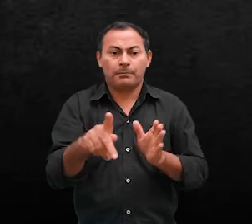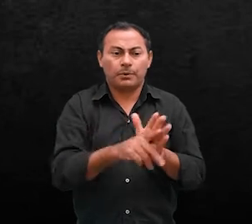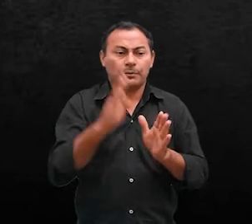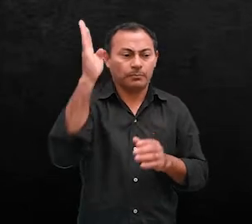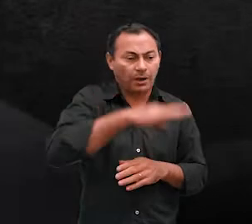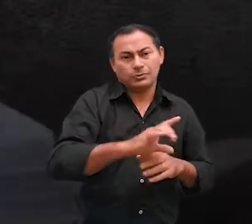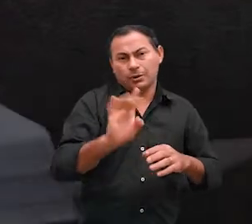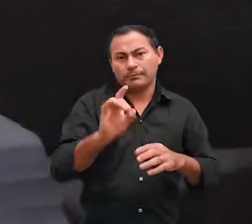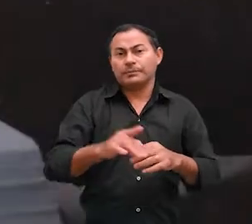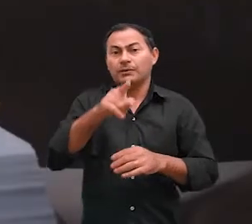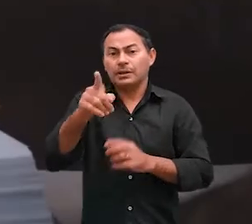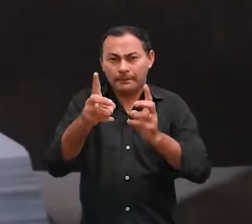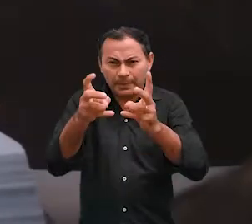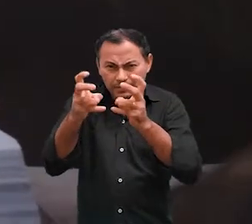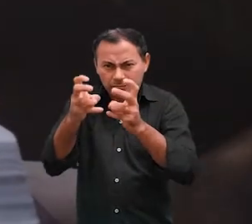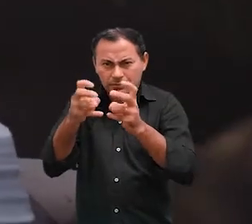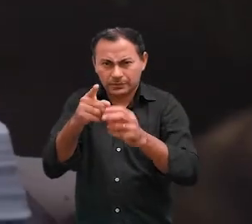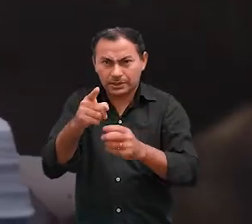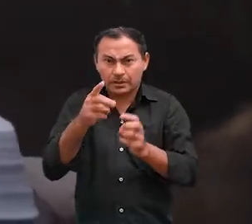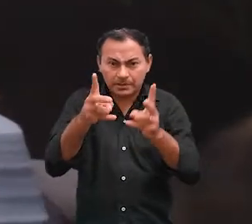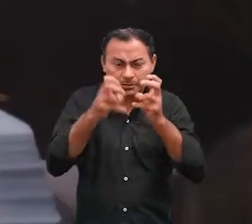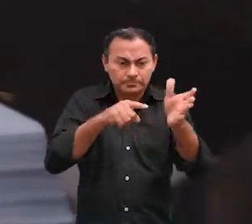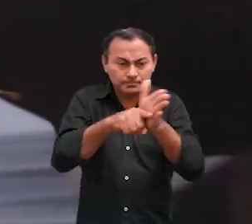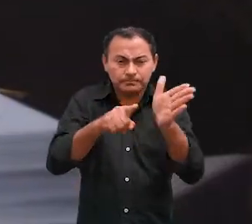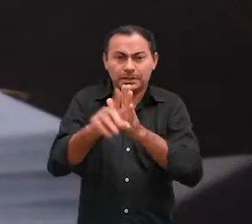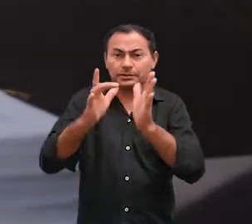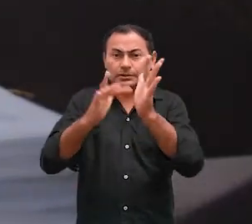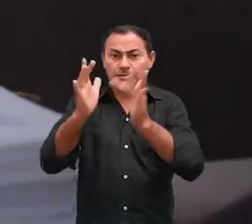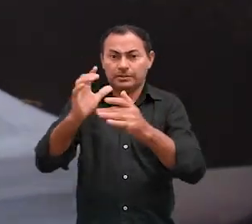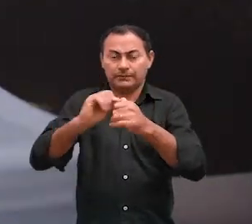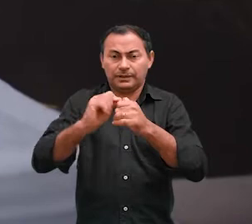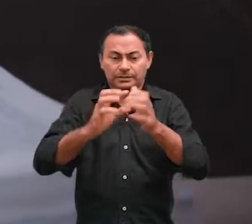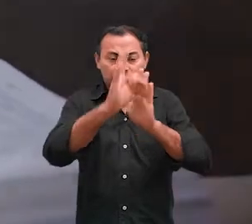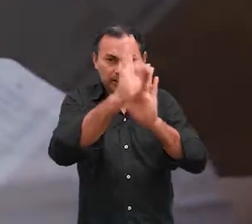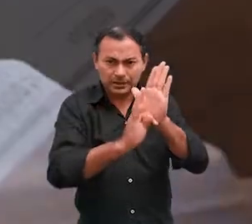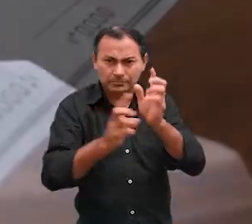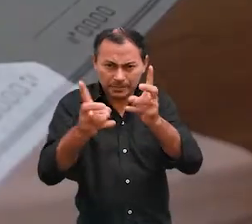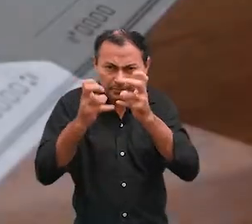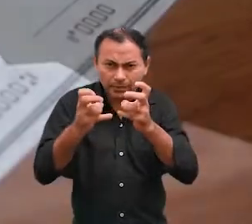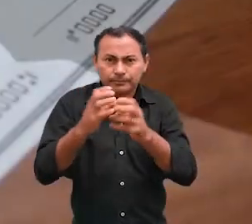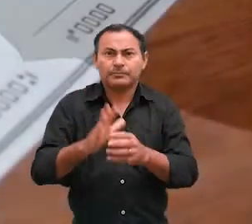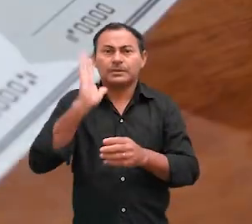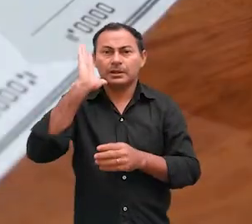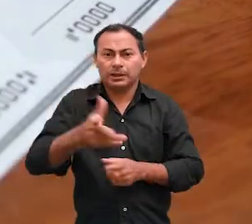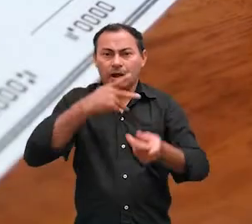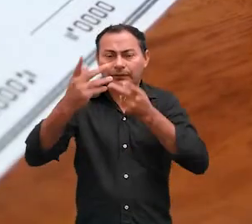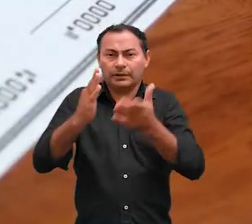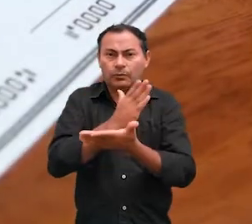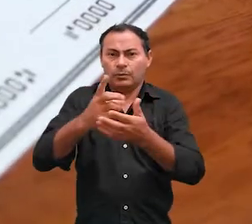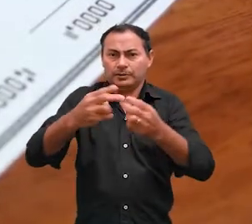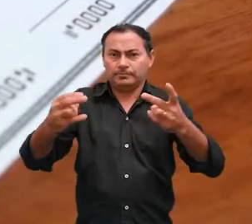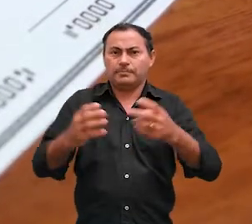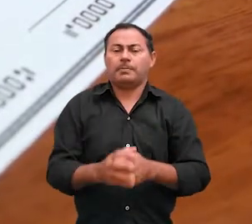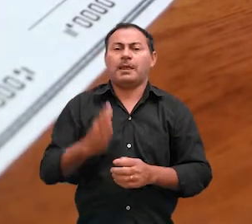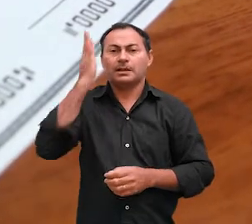próprio mal você identificou as perguntas diretas e indiretas que Jesus vezes nessa passagem já comentamos